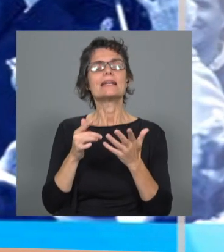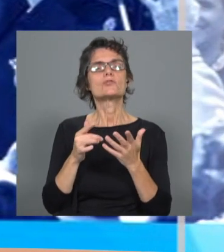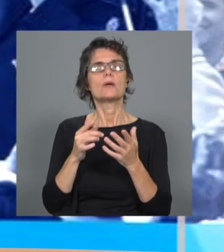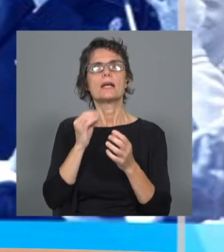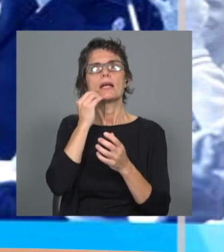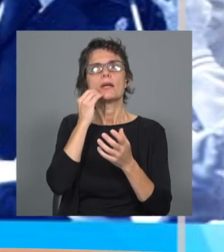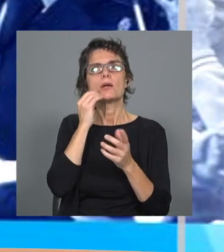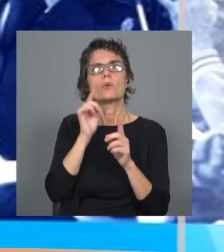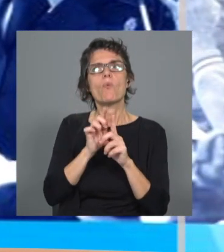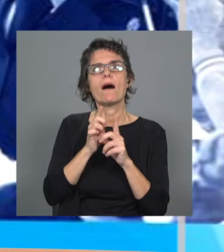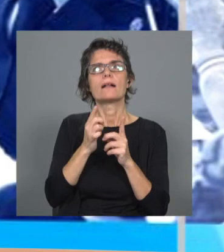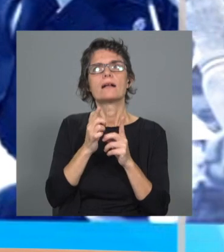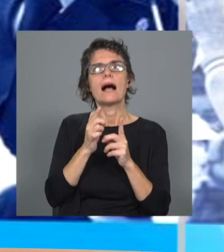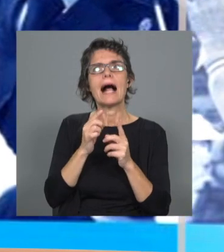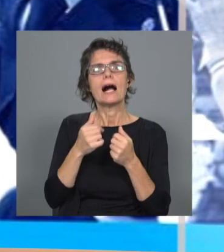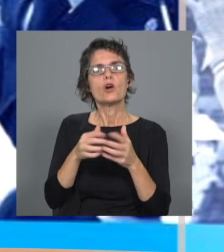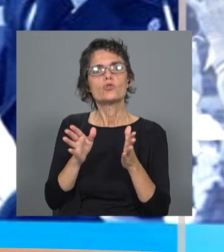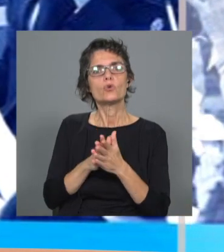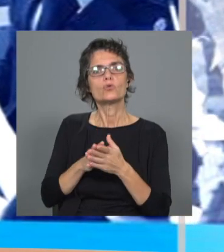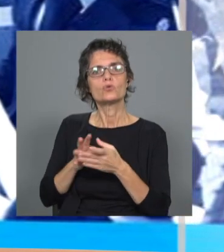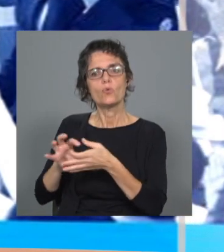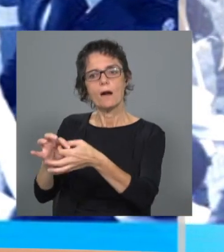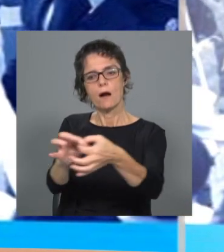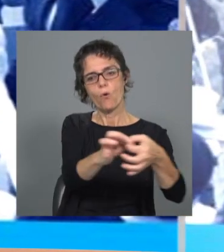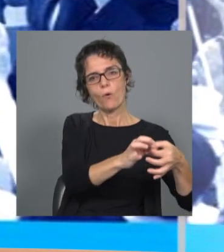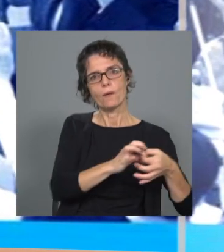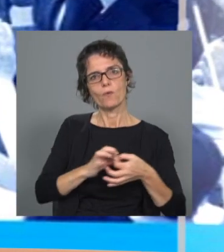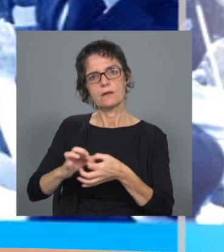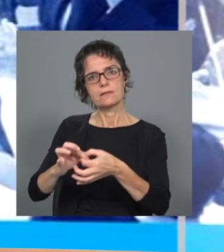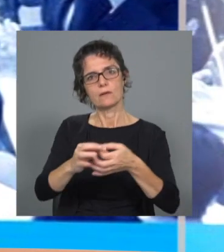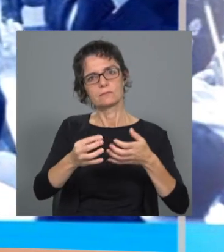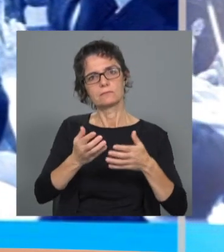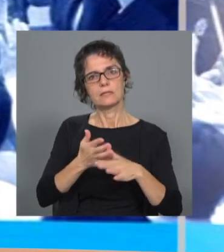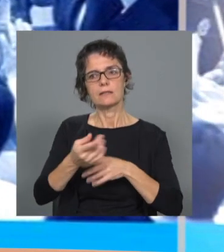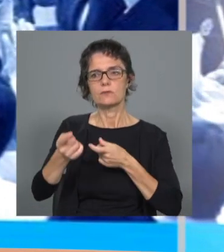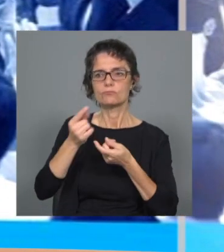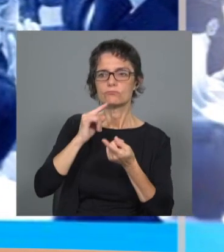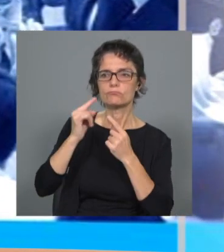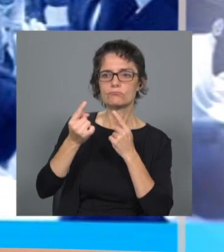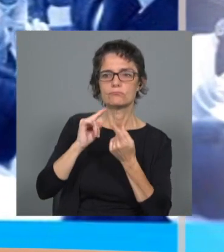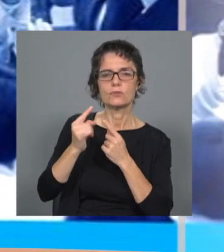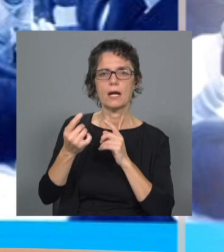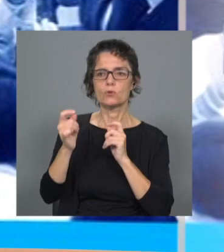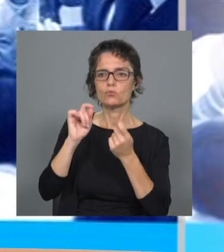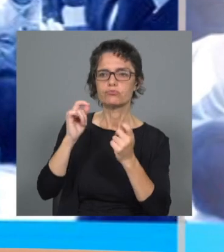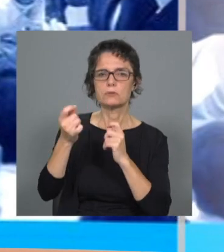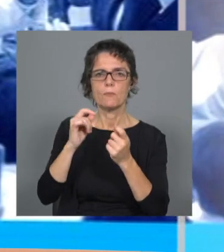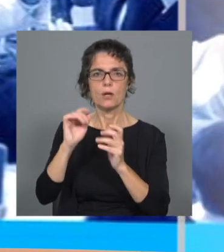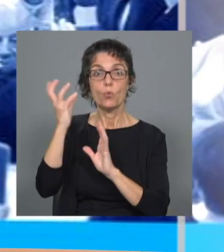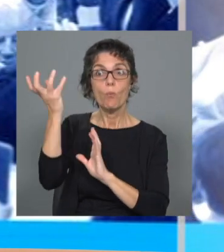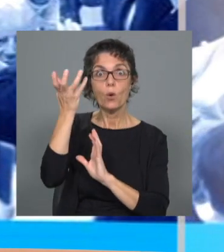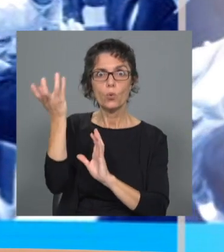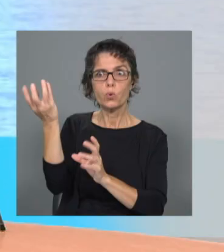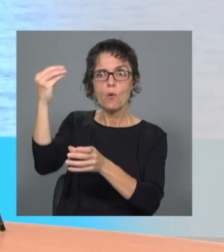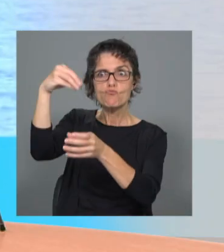causa, de participação e de diálogo, de abertura, de confronto e de debate, que é uma cultura que tem de ser instalada na Igreja Católica. Com